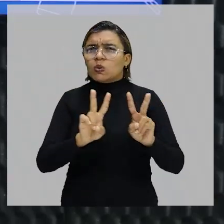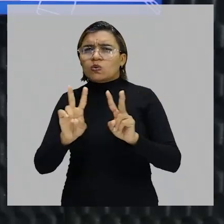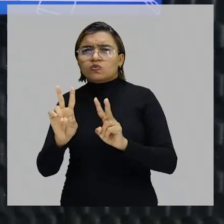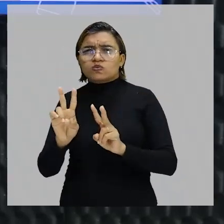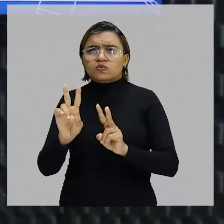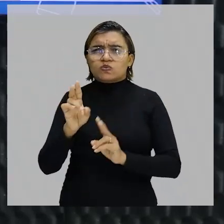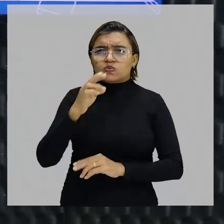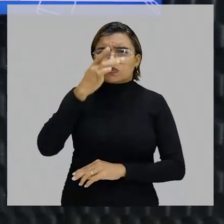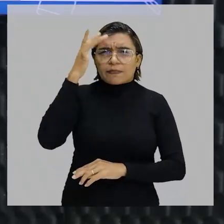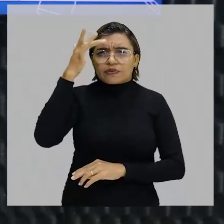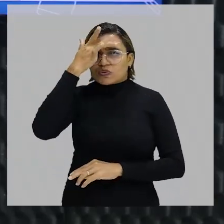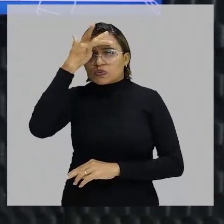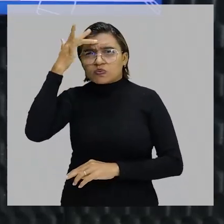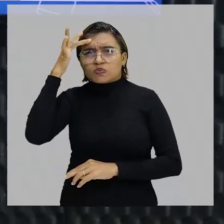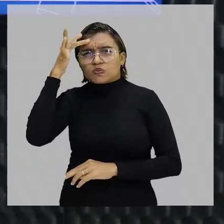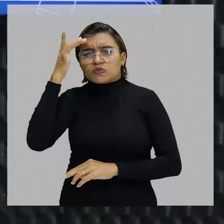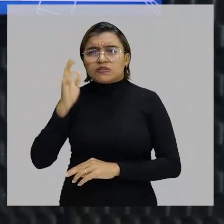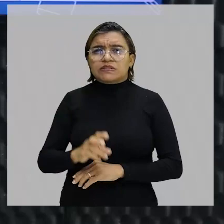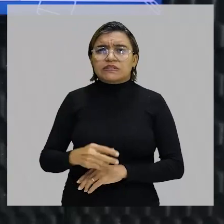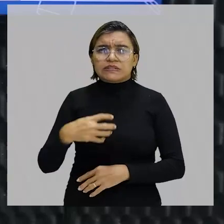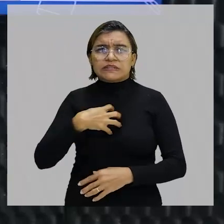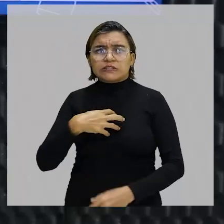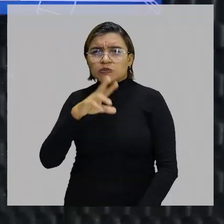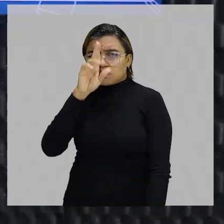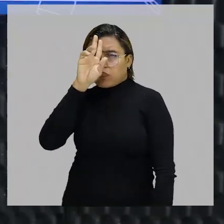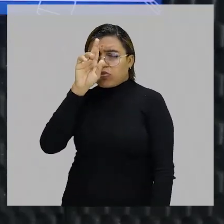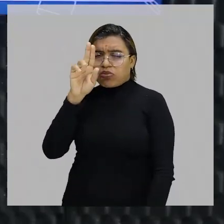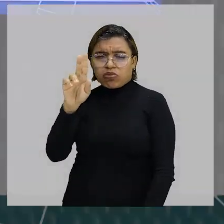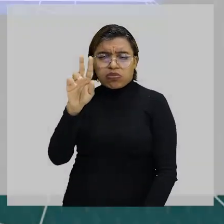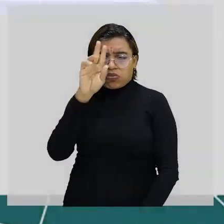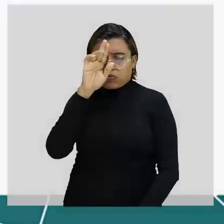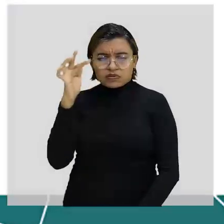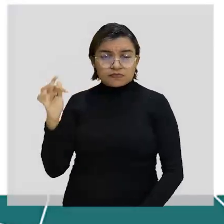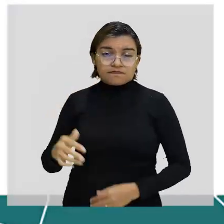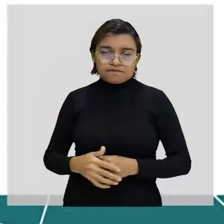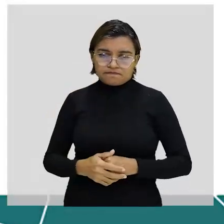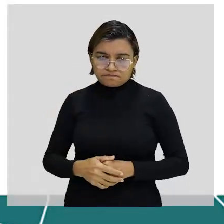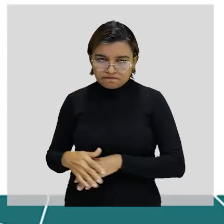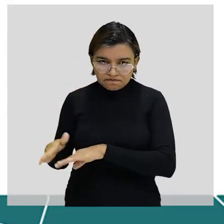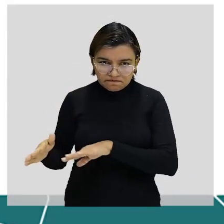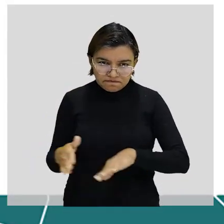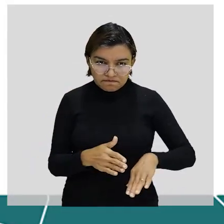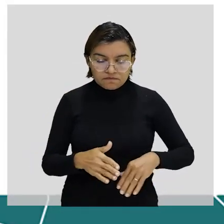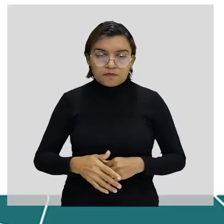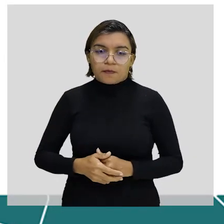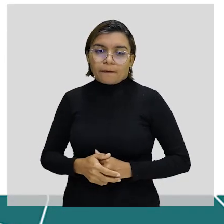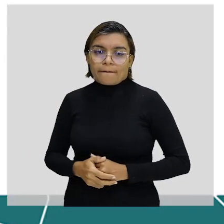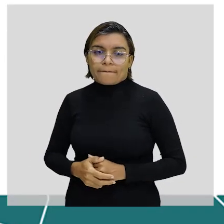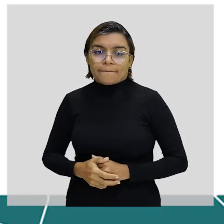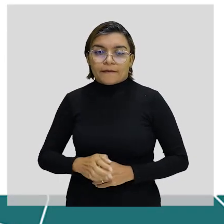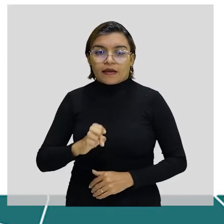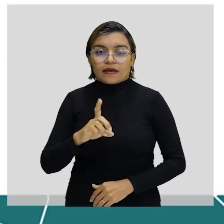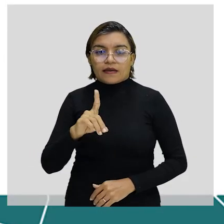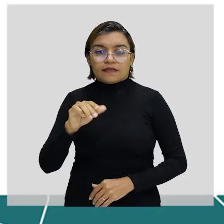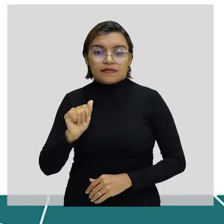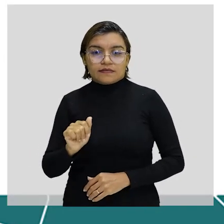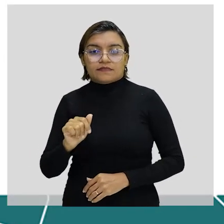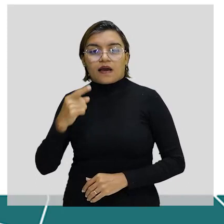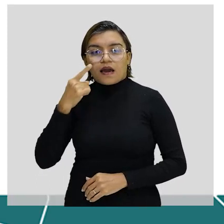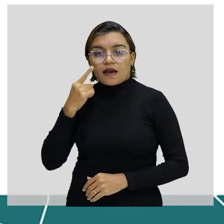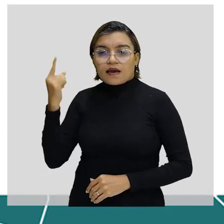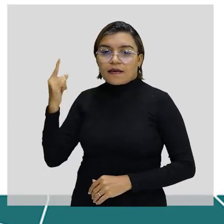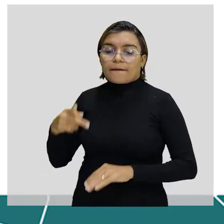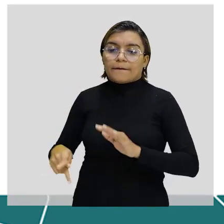assim angustiado. Se essa era a ideia, ele conseguiu perfeitamente. Éder Santos, né, ele é mineiro, brasileiro, dos